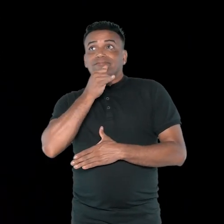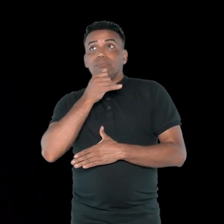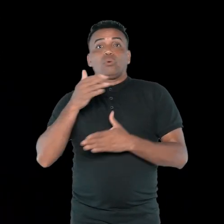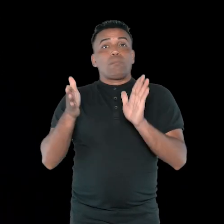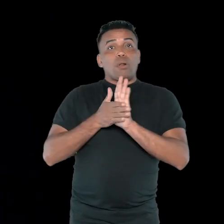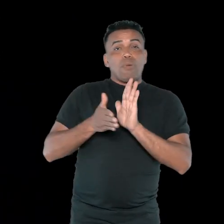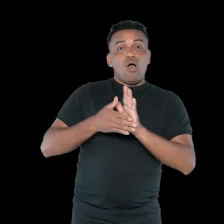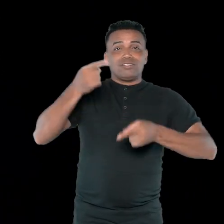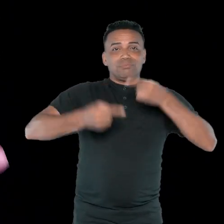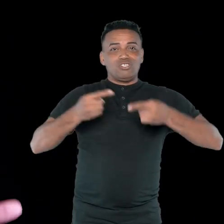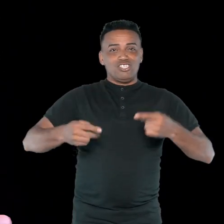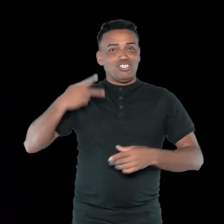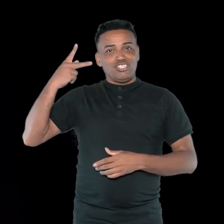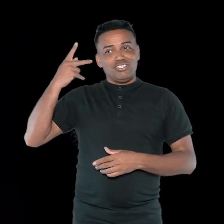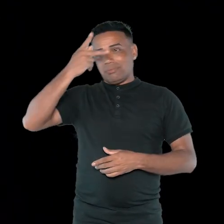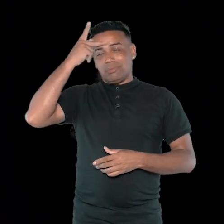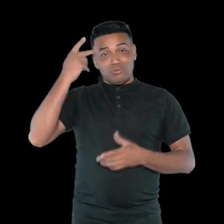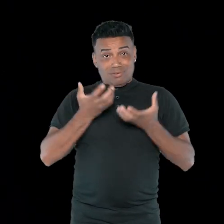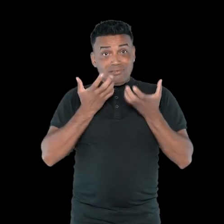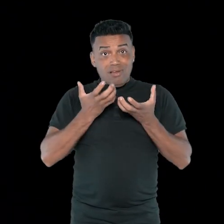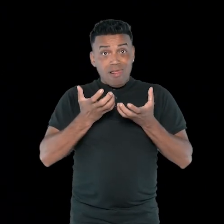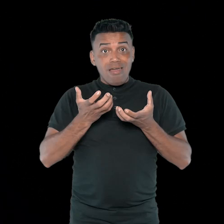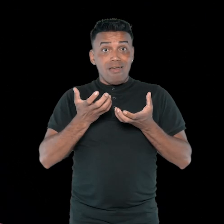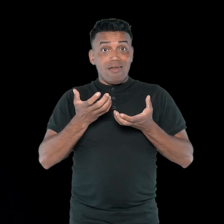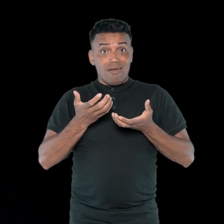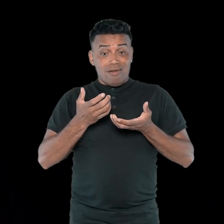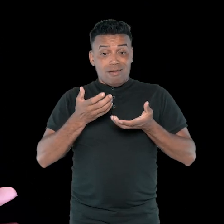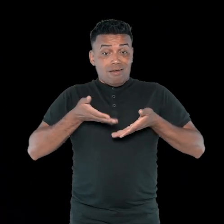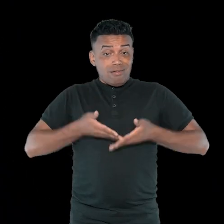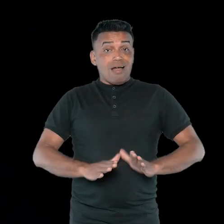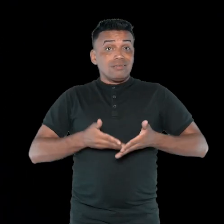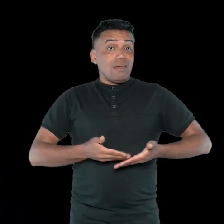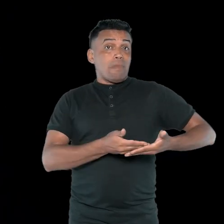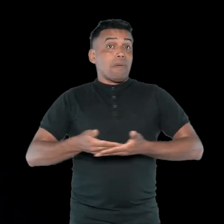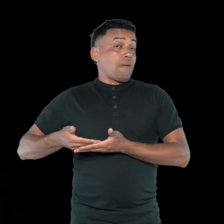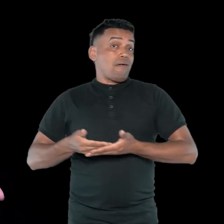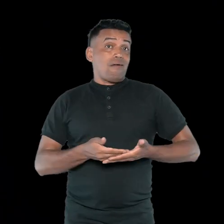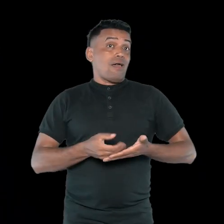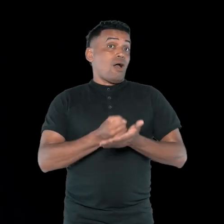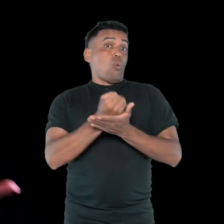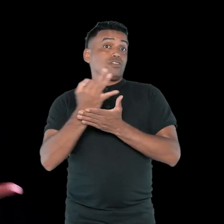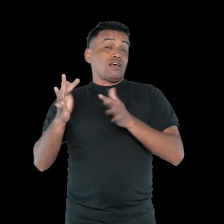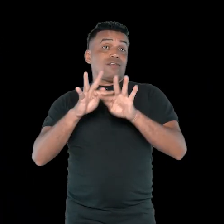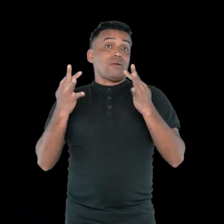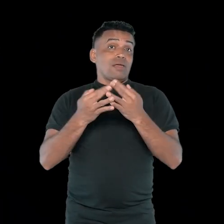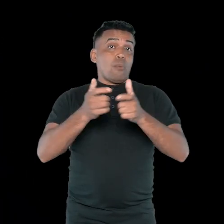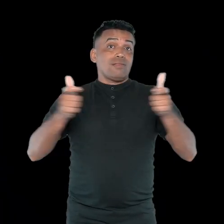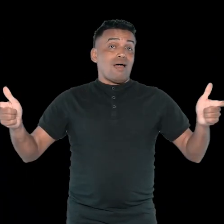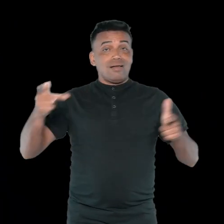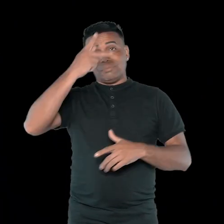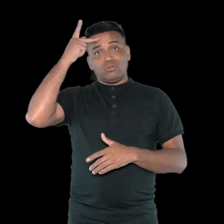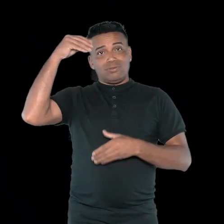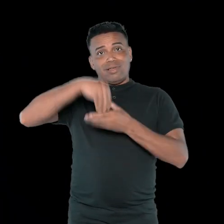expectativas para que as pessoas queiram, de fato, ter filhos, né, vai se tornando algo muito difícil de imaginar quando tem